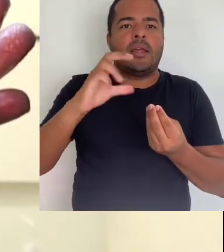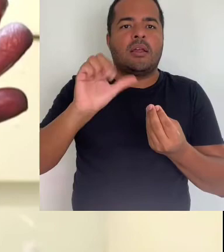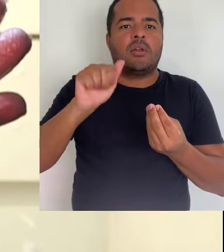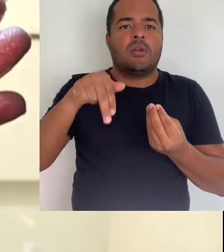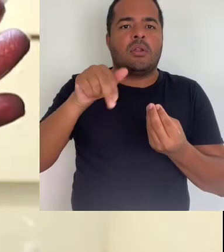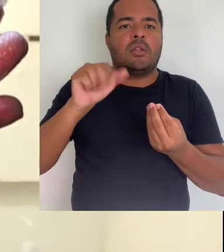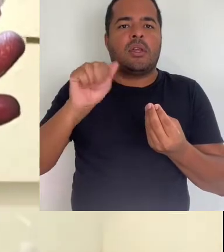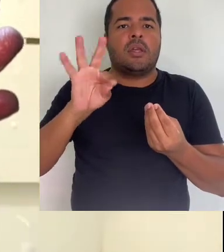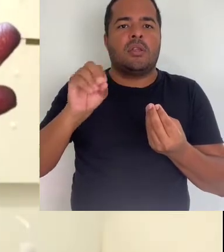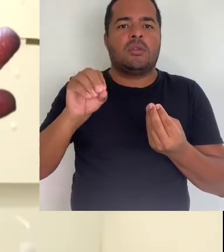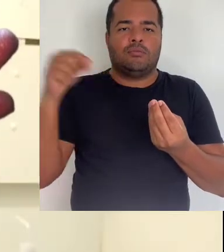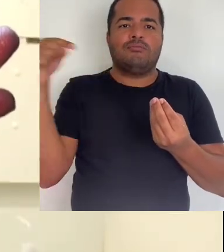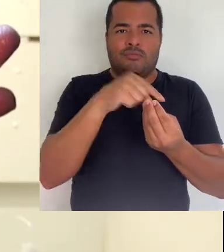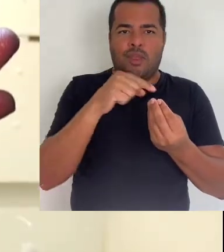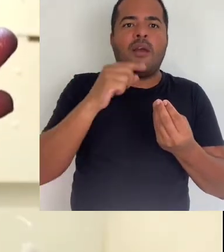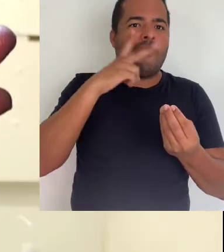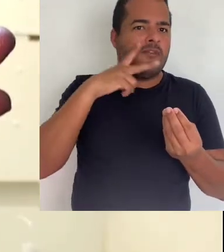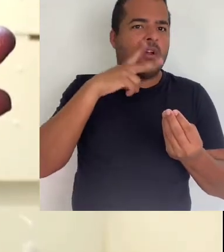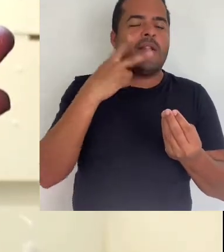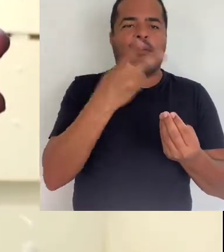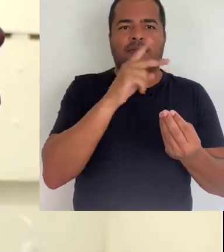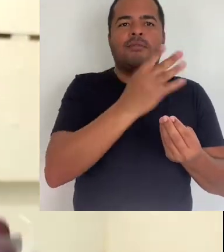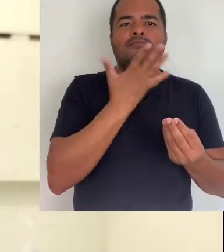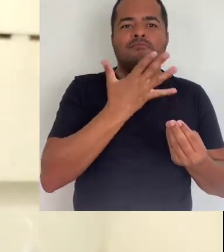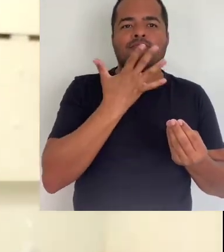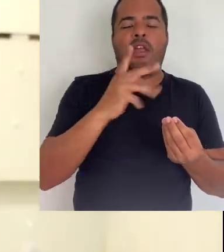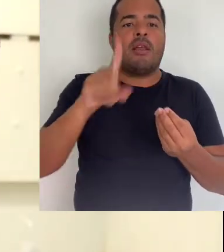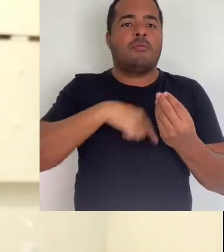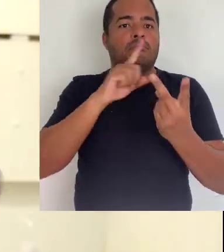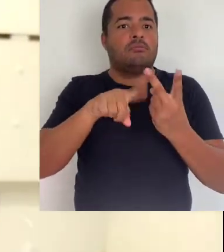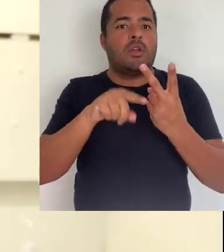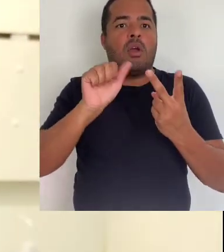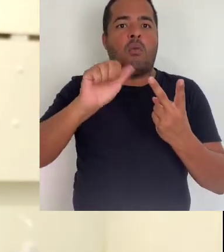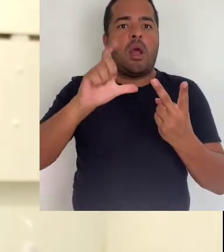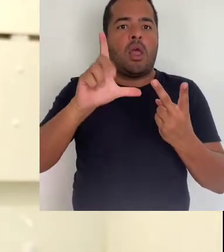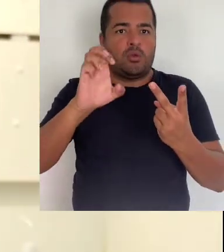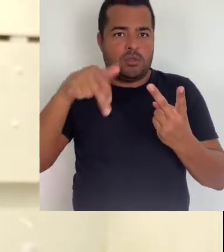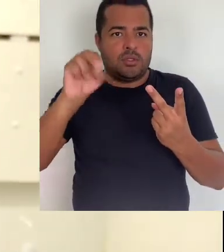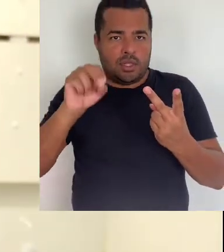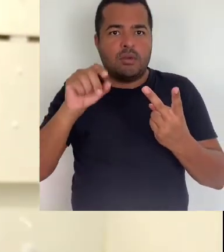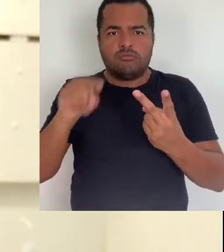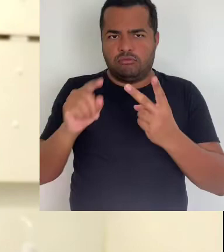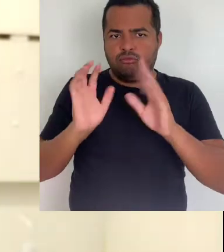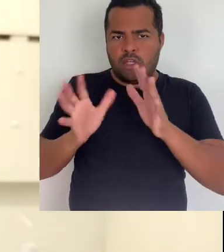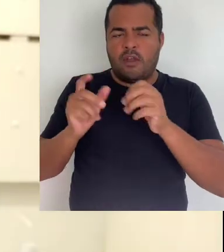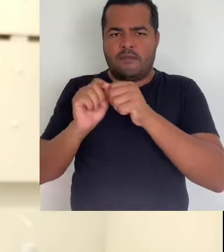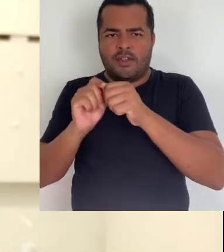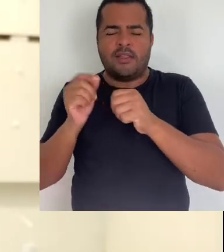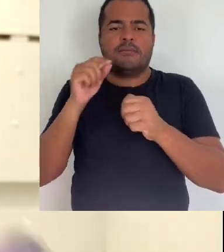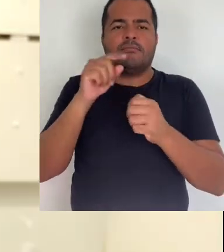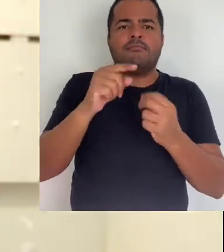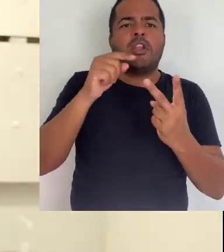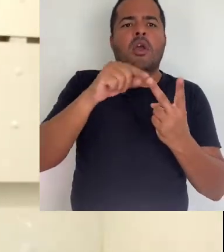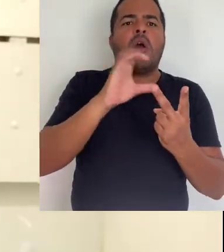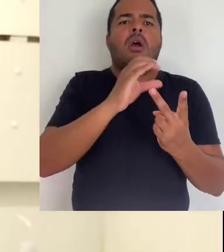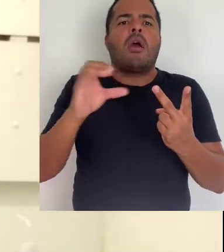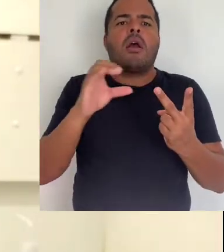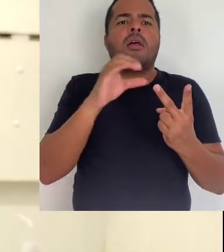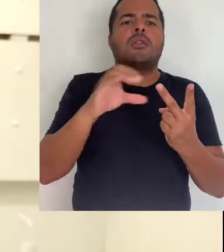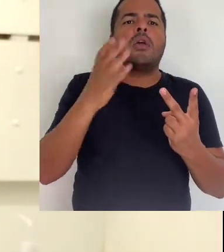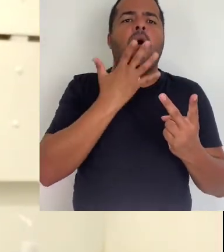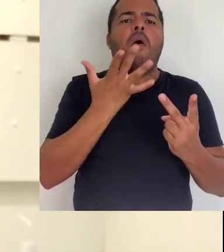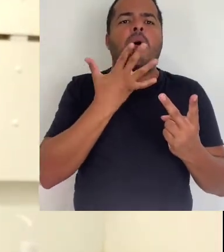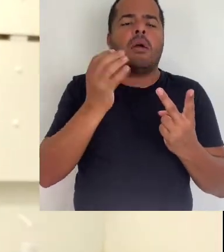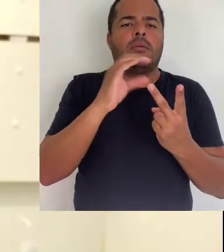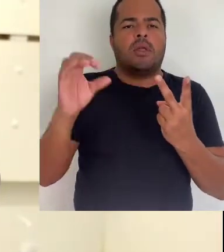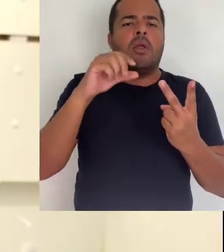com o permanganato, ele ficou violeta, ok? Já o alceno que a gente destilou, o material que a gente